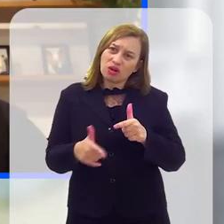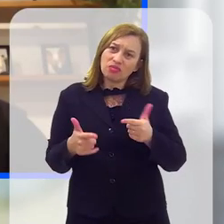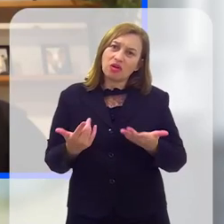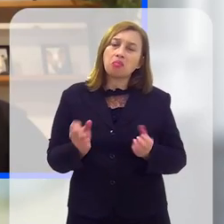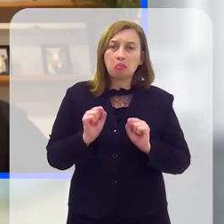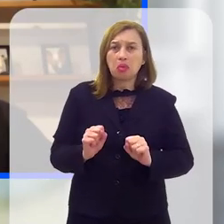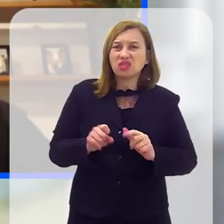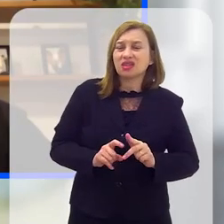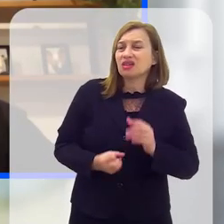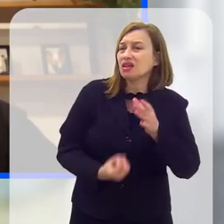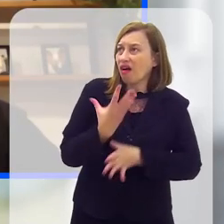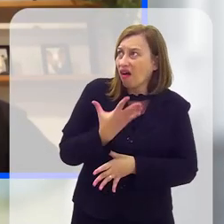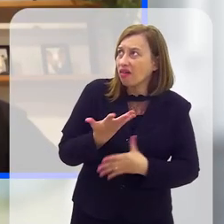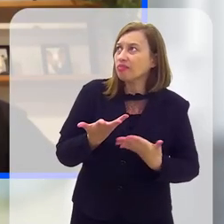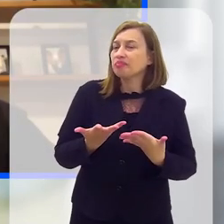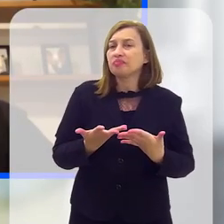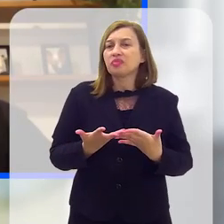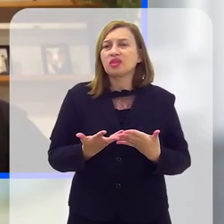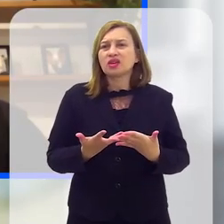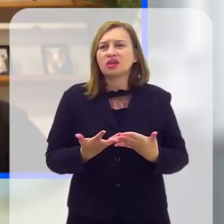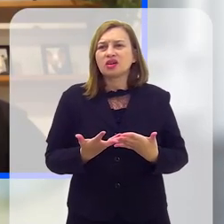né? Então, você pode criar